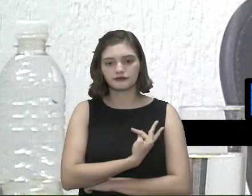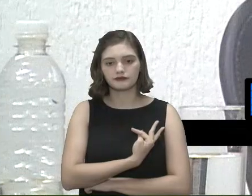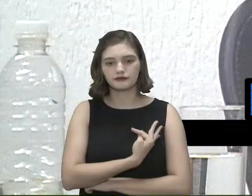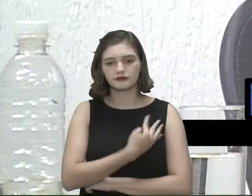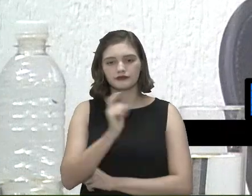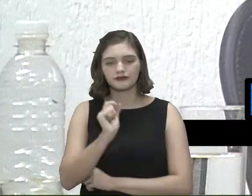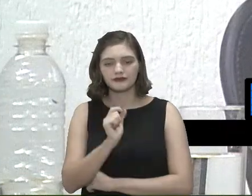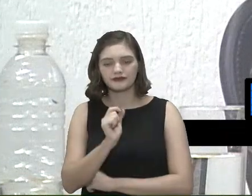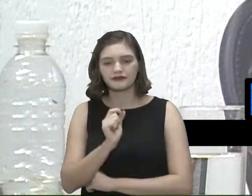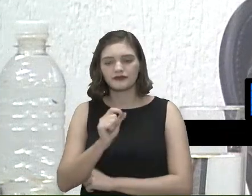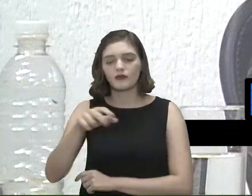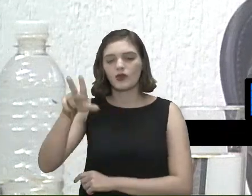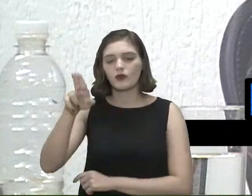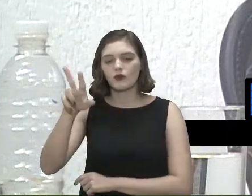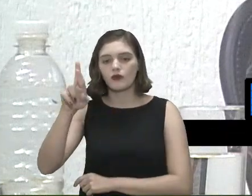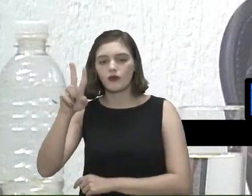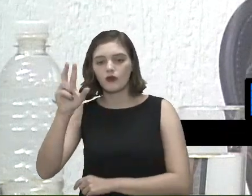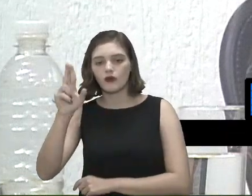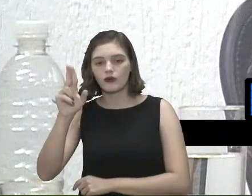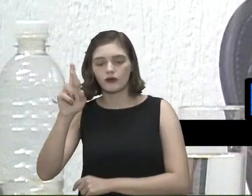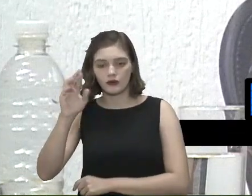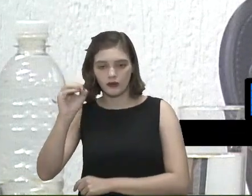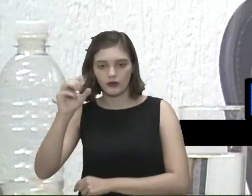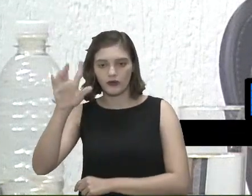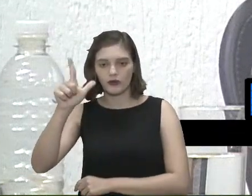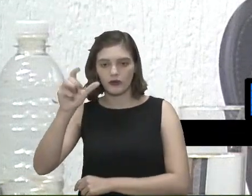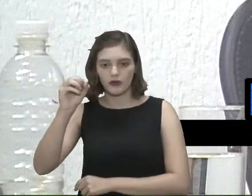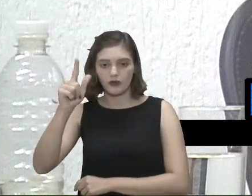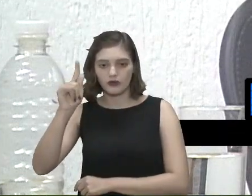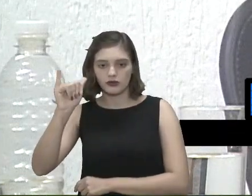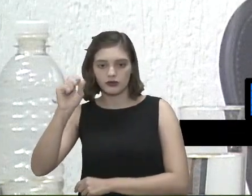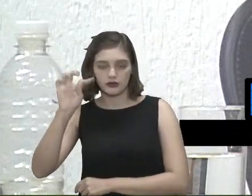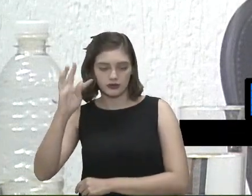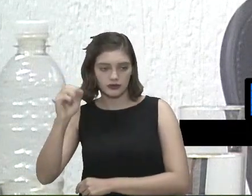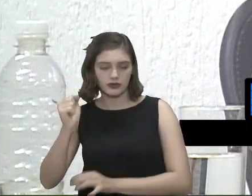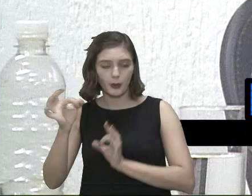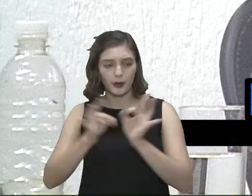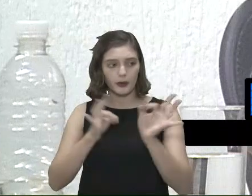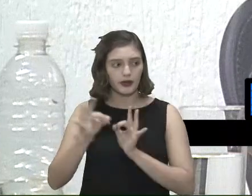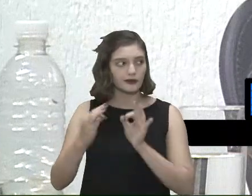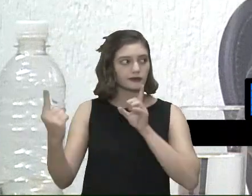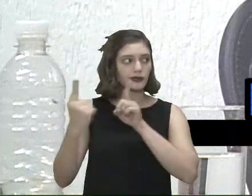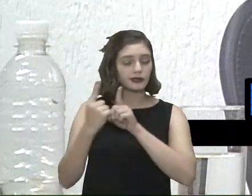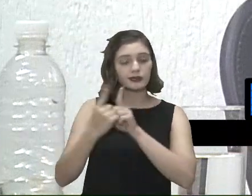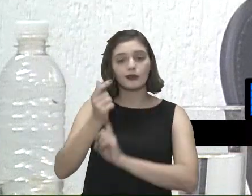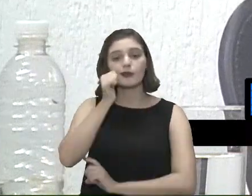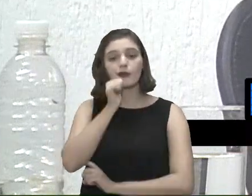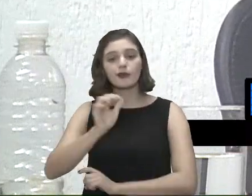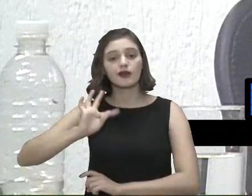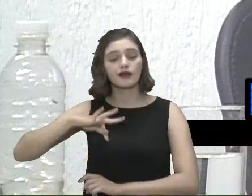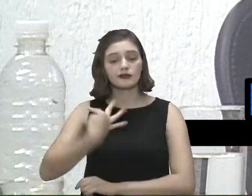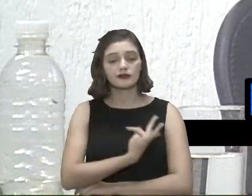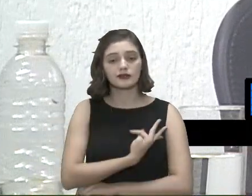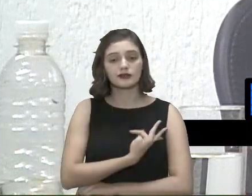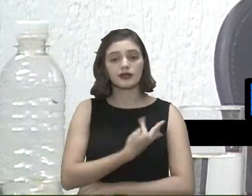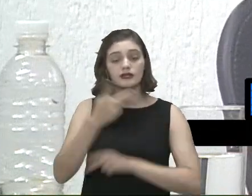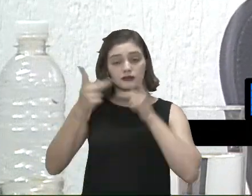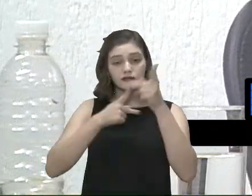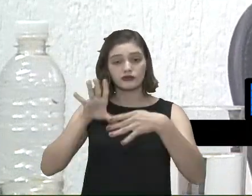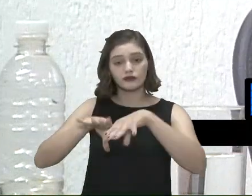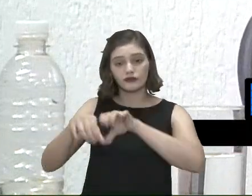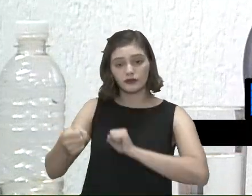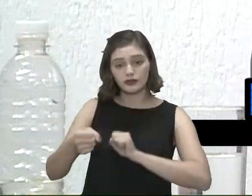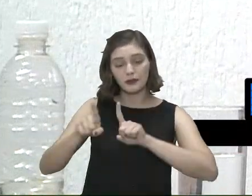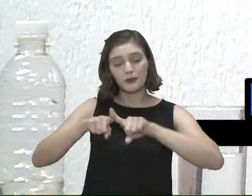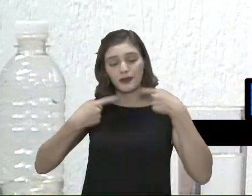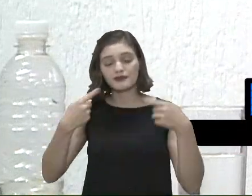Será que um urologista está preparado para atender uma mulher trans? A gente está falando de formação, mas a gente também está